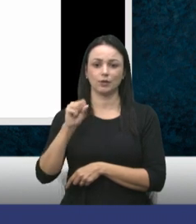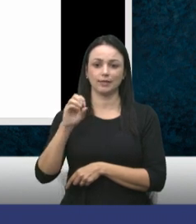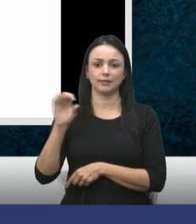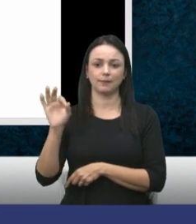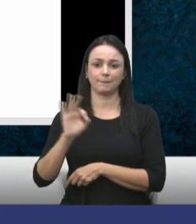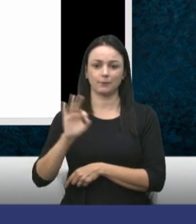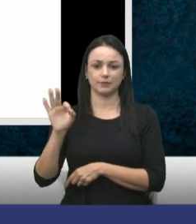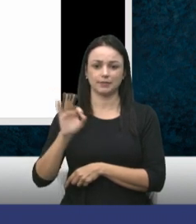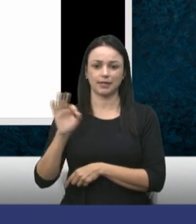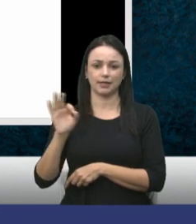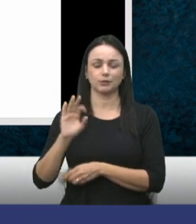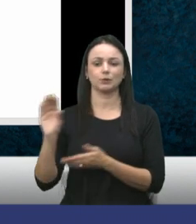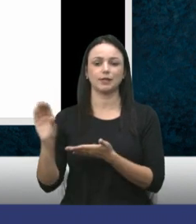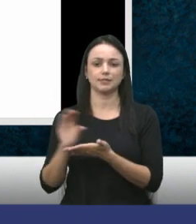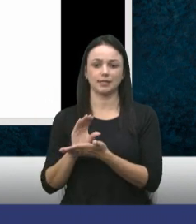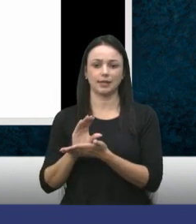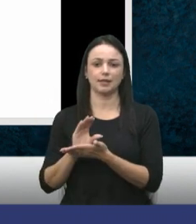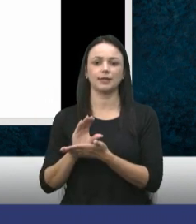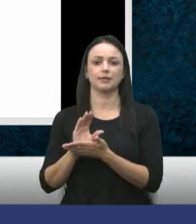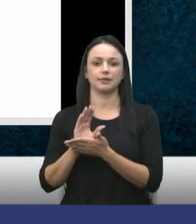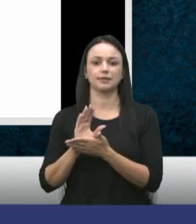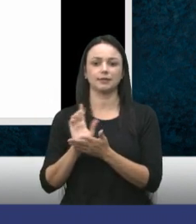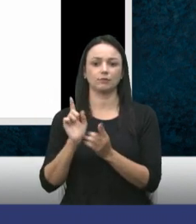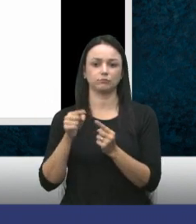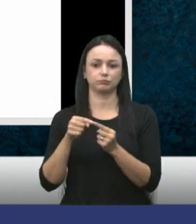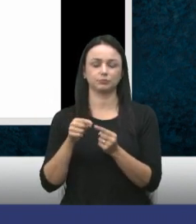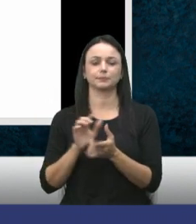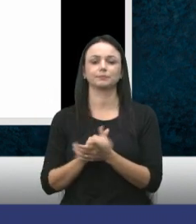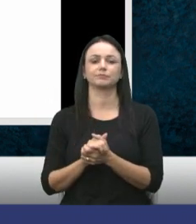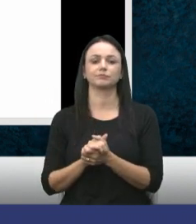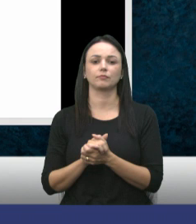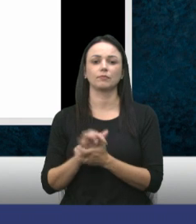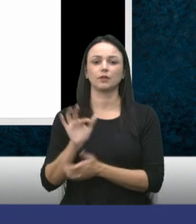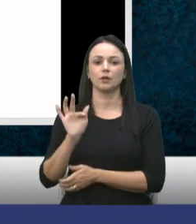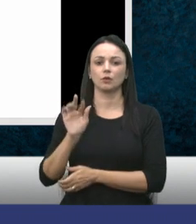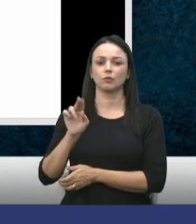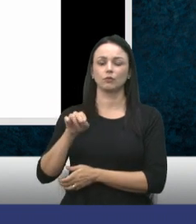33,80% da receita prevista. Fundeb, R$